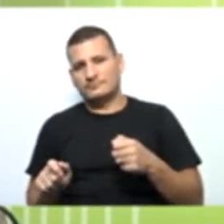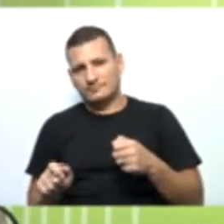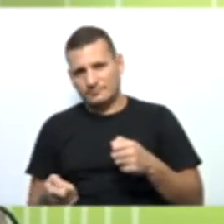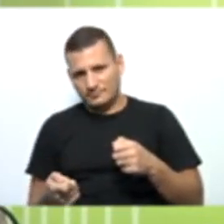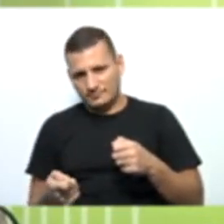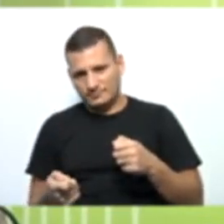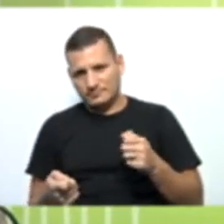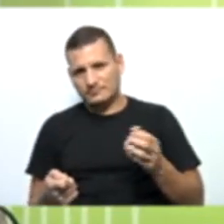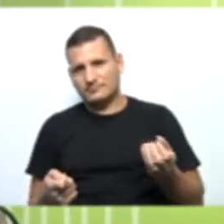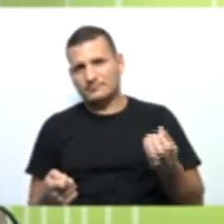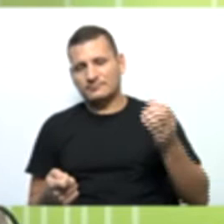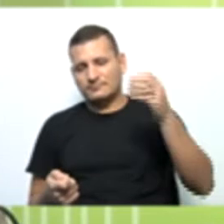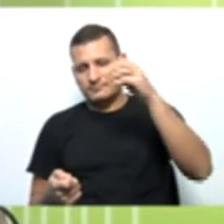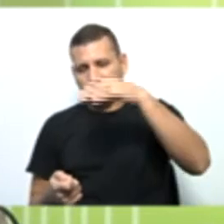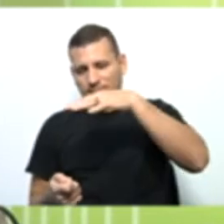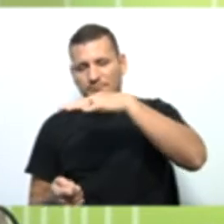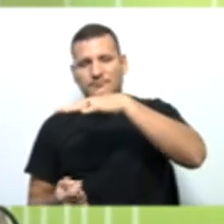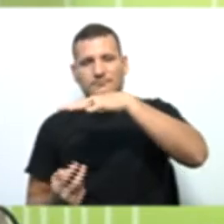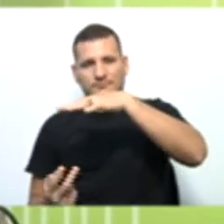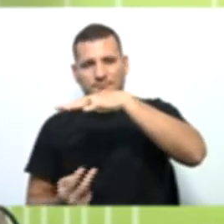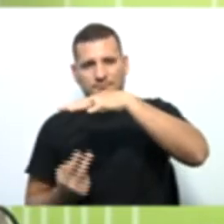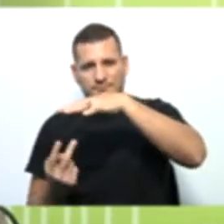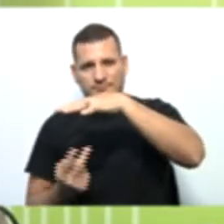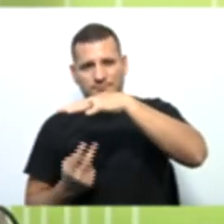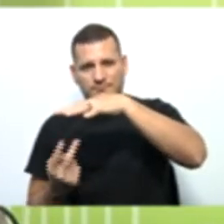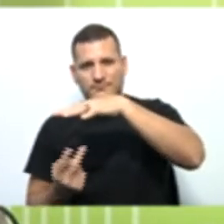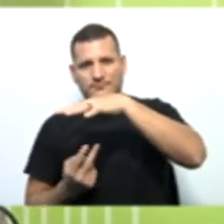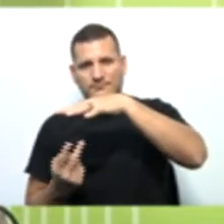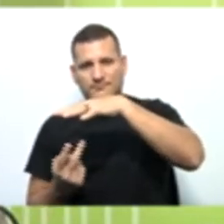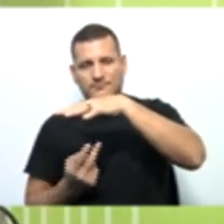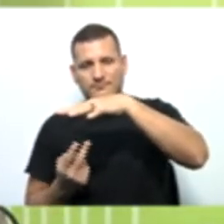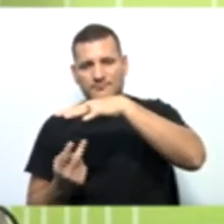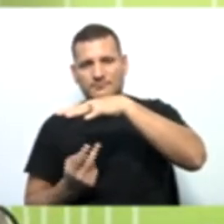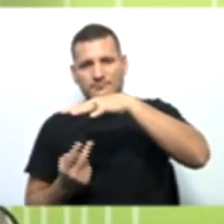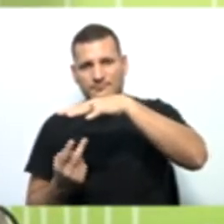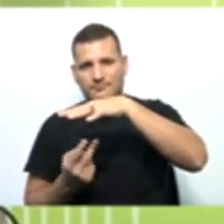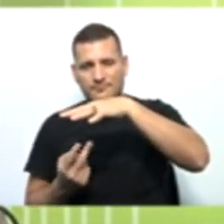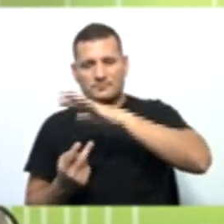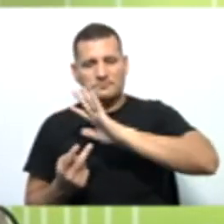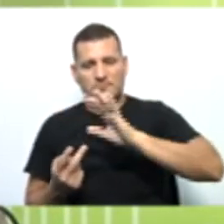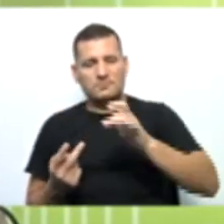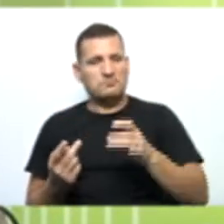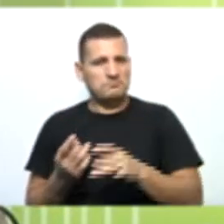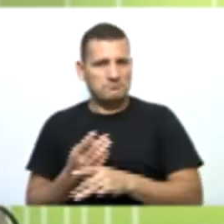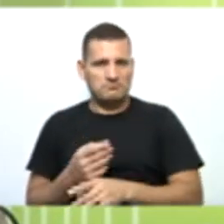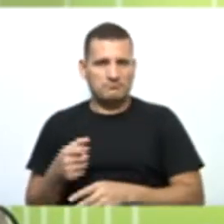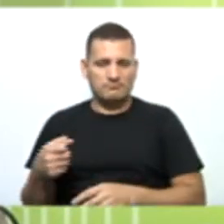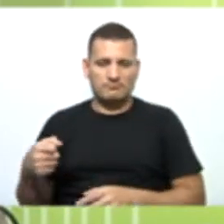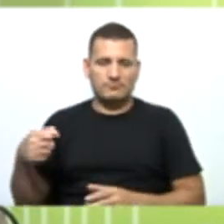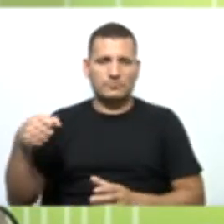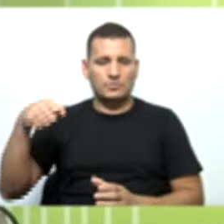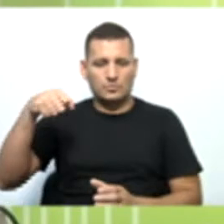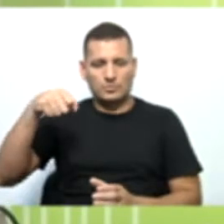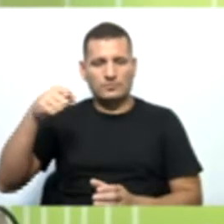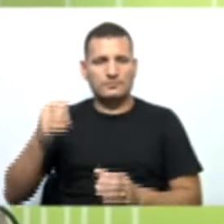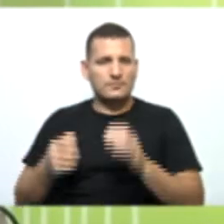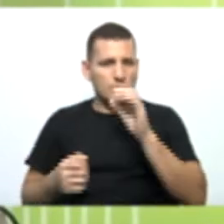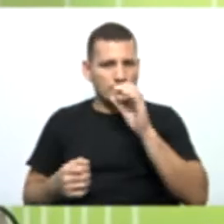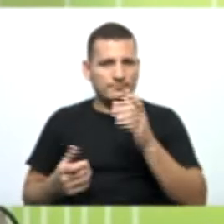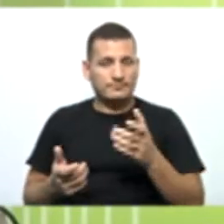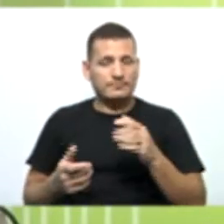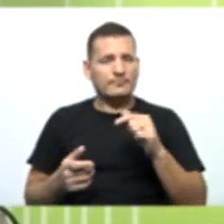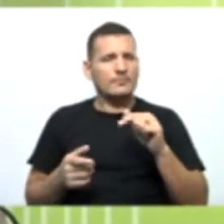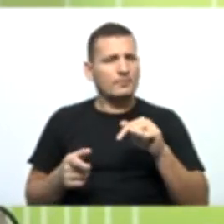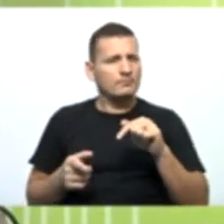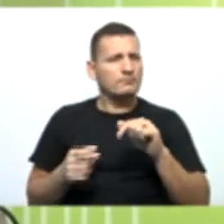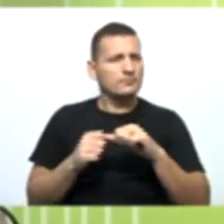vai triturar tudo e aí pronto, virou a vitamina. O sistema é parecido com